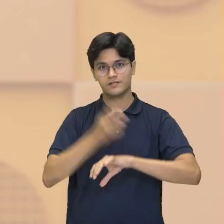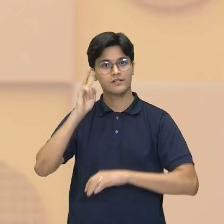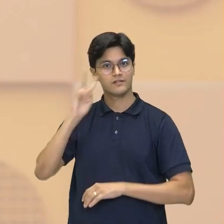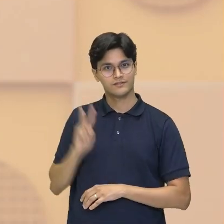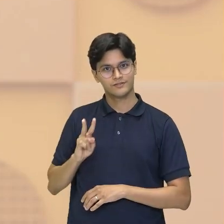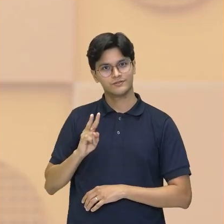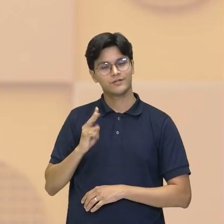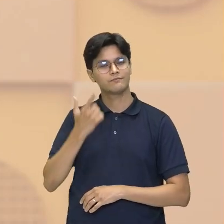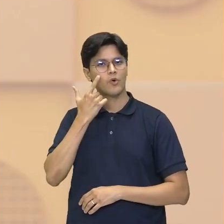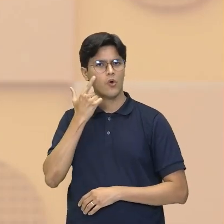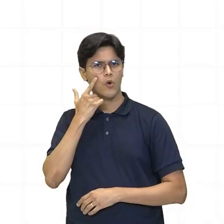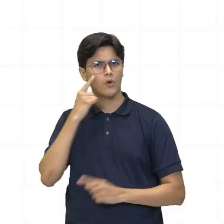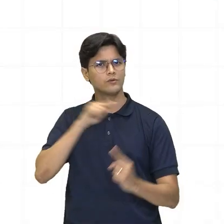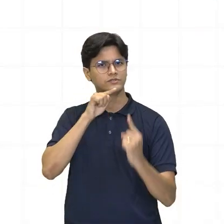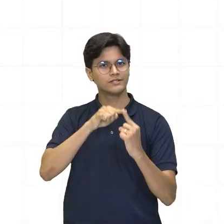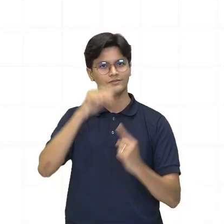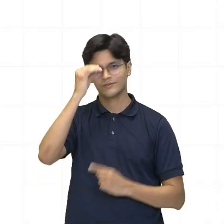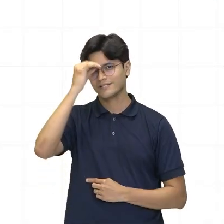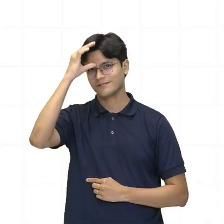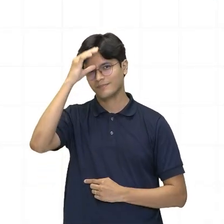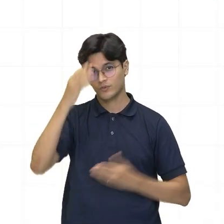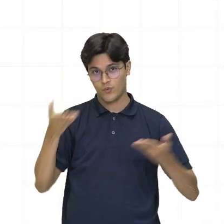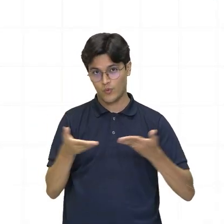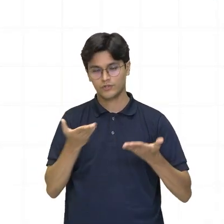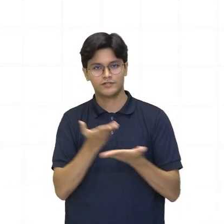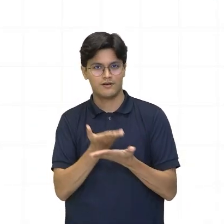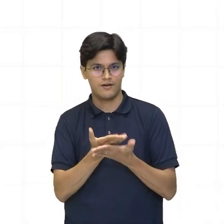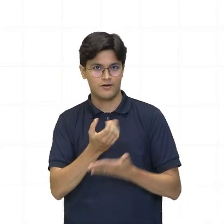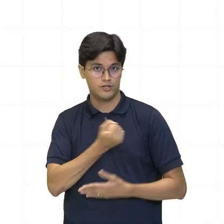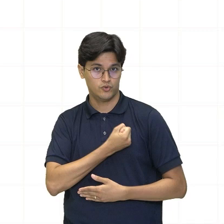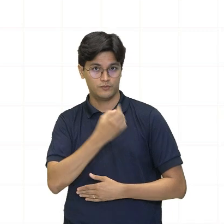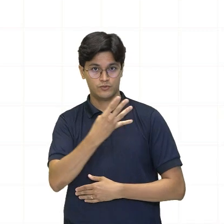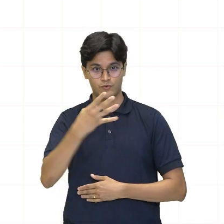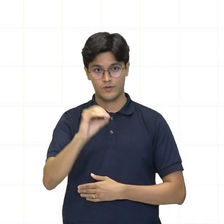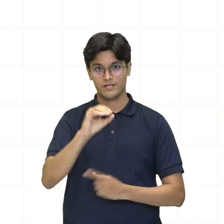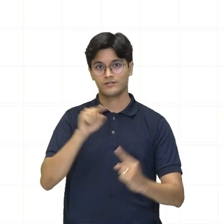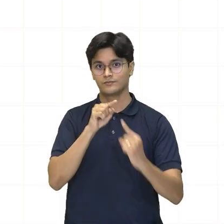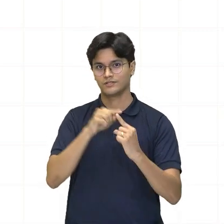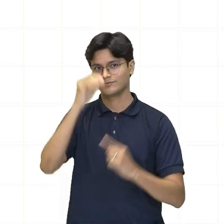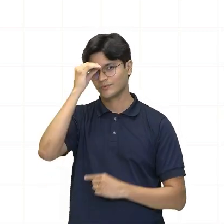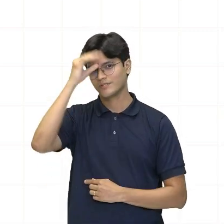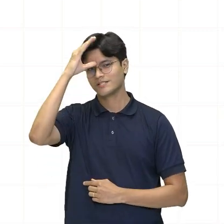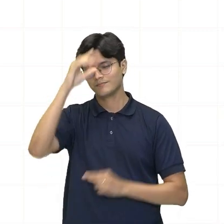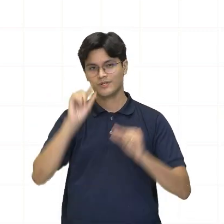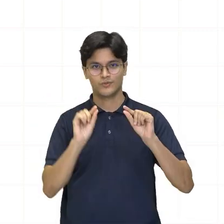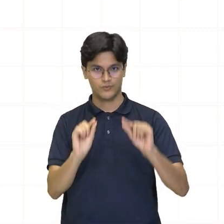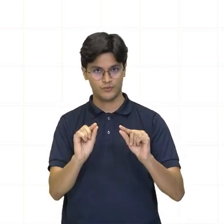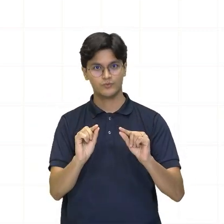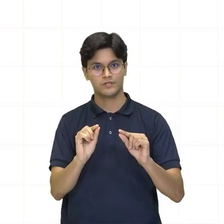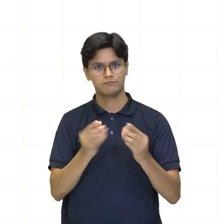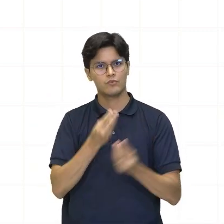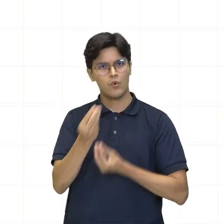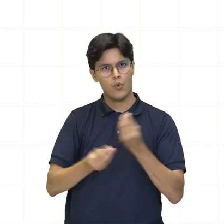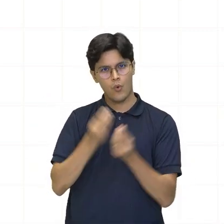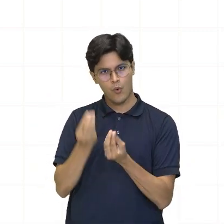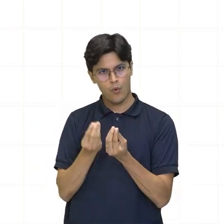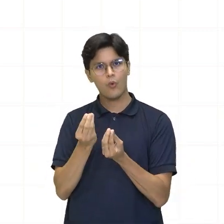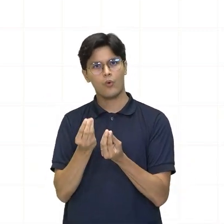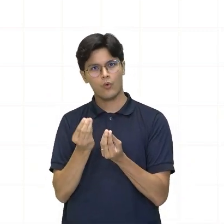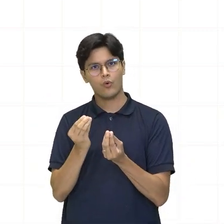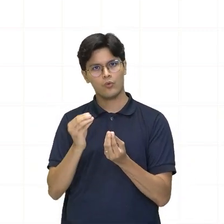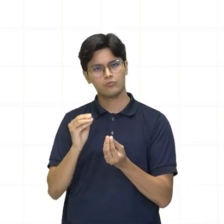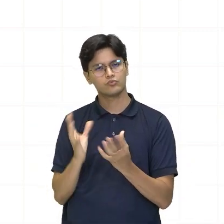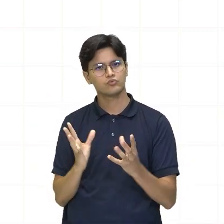de conhecimento desta aula. Aula 40, objeto de conhecimento, as lógicas internas das